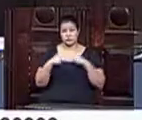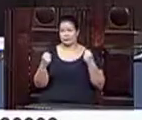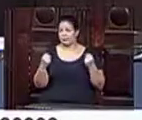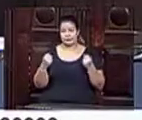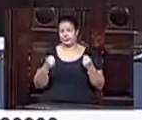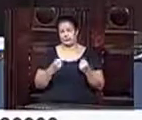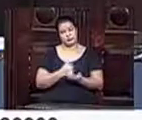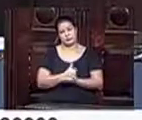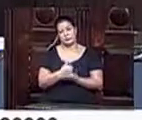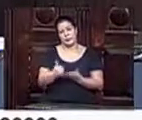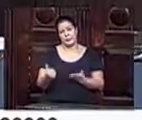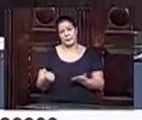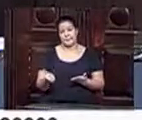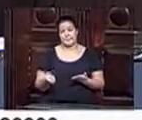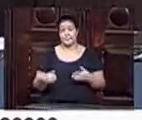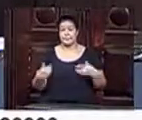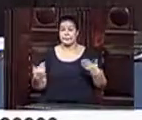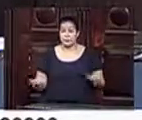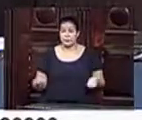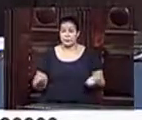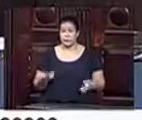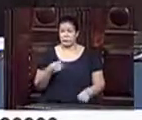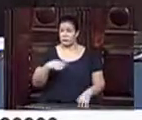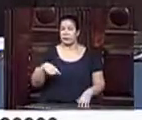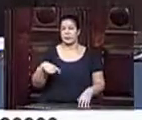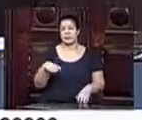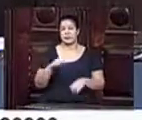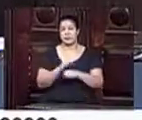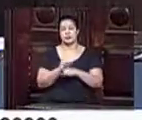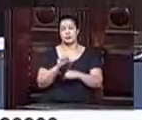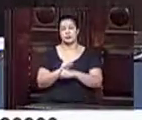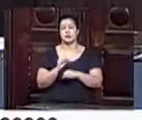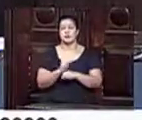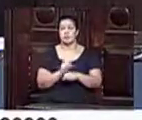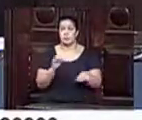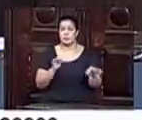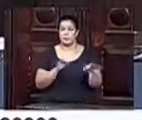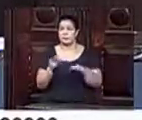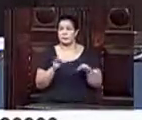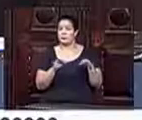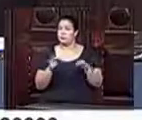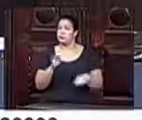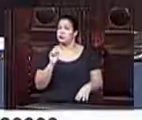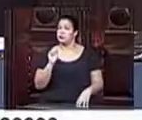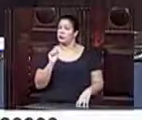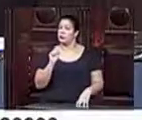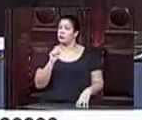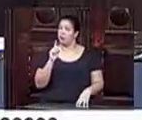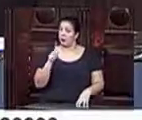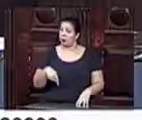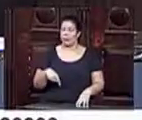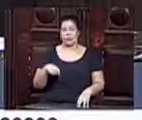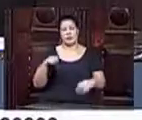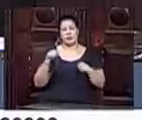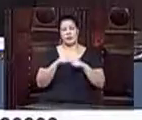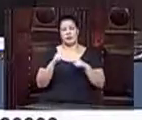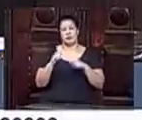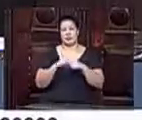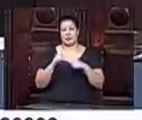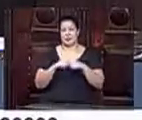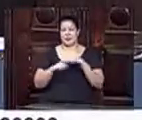foi. Então, o que nós pretendemos com esse projeto é fazer com que o